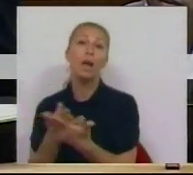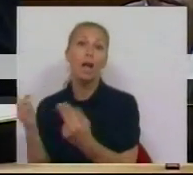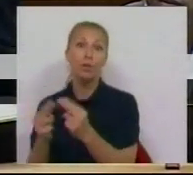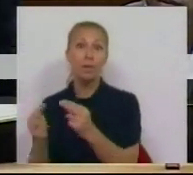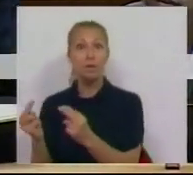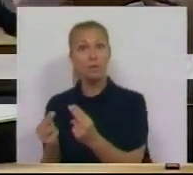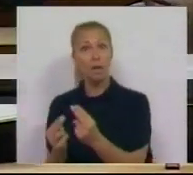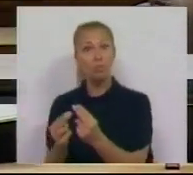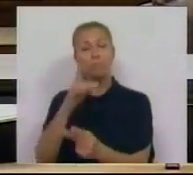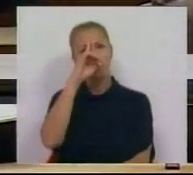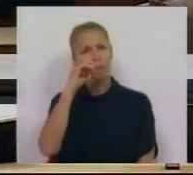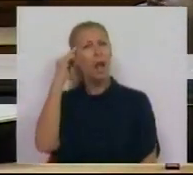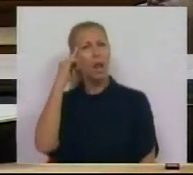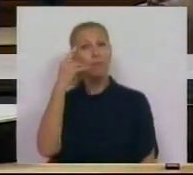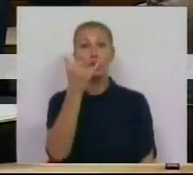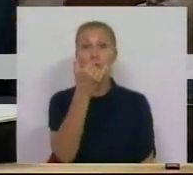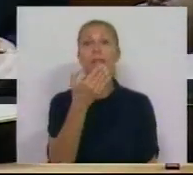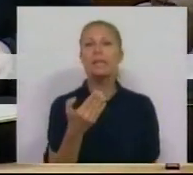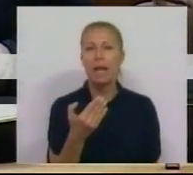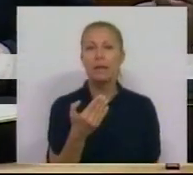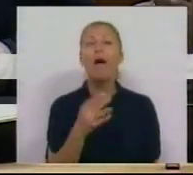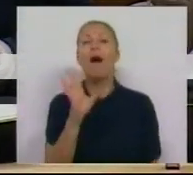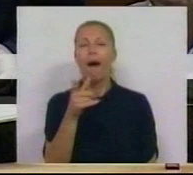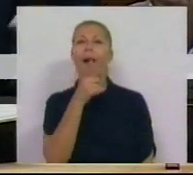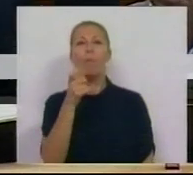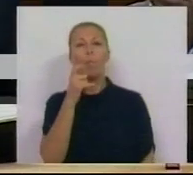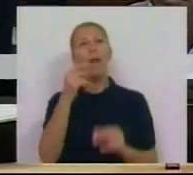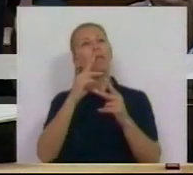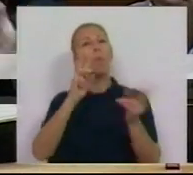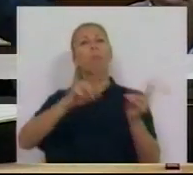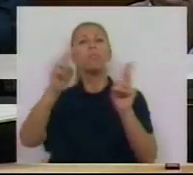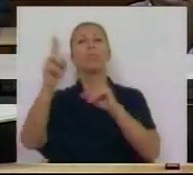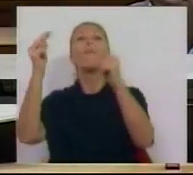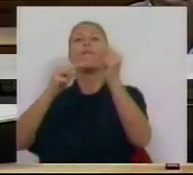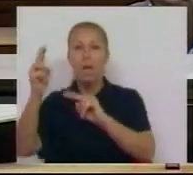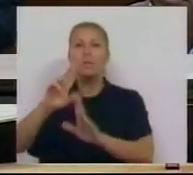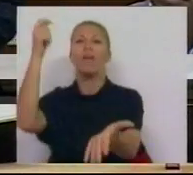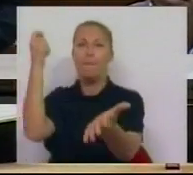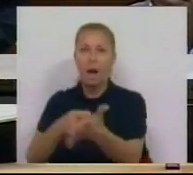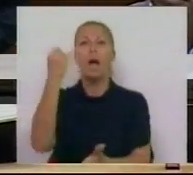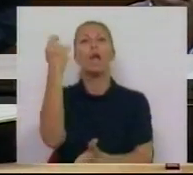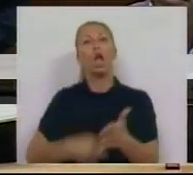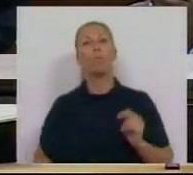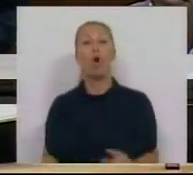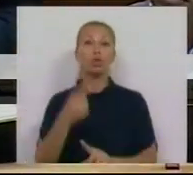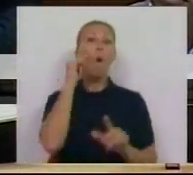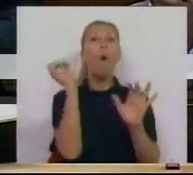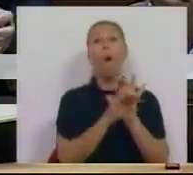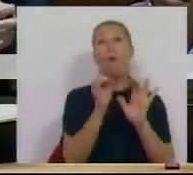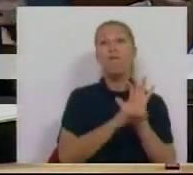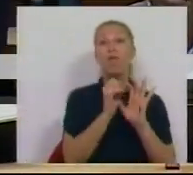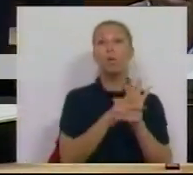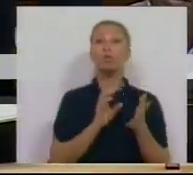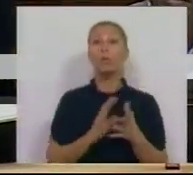lembramos de 2007, quando prometiam taxar transações financeiras, quando prometiam controlar fundos de investimento especulativos,